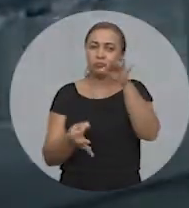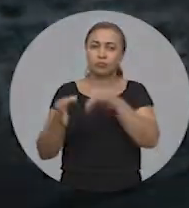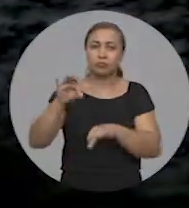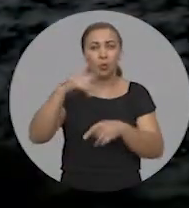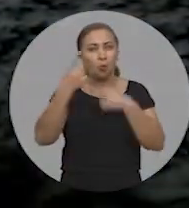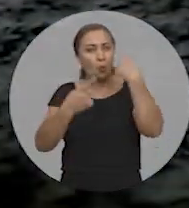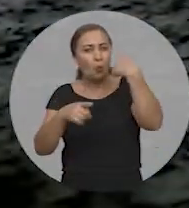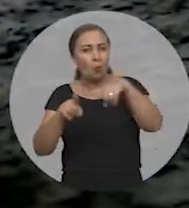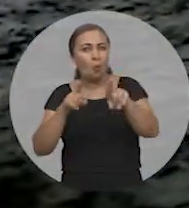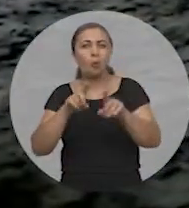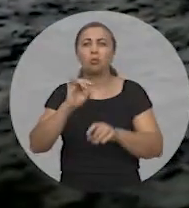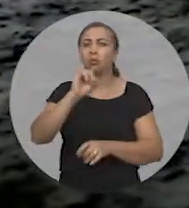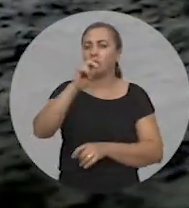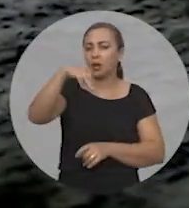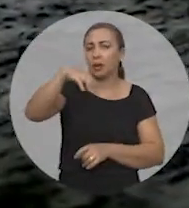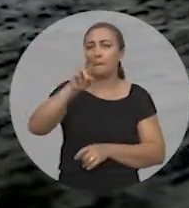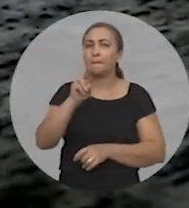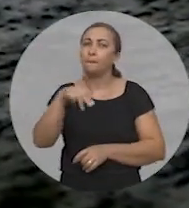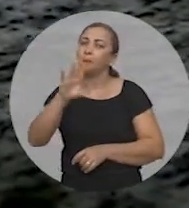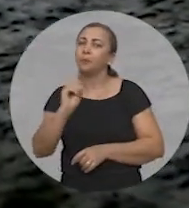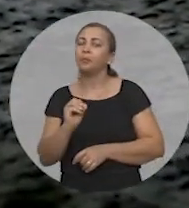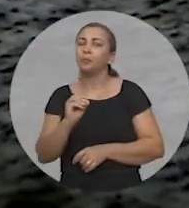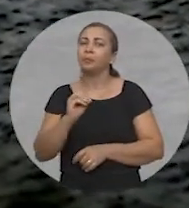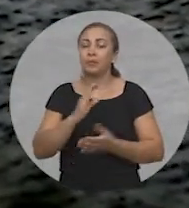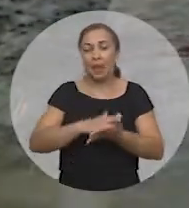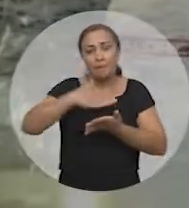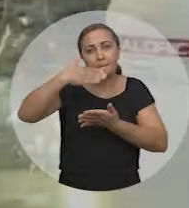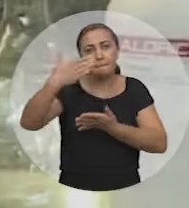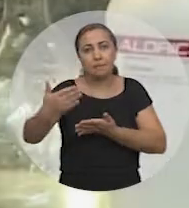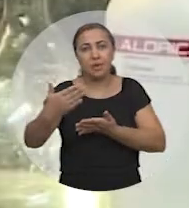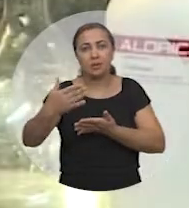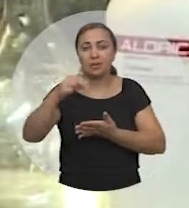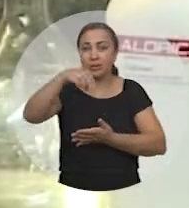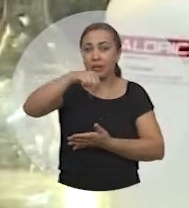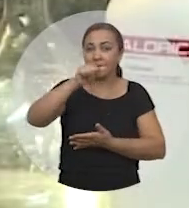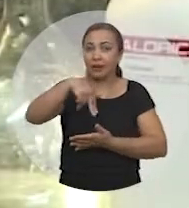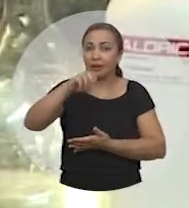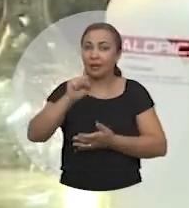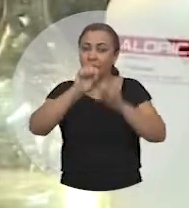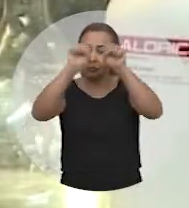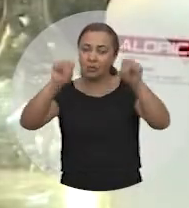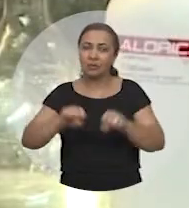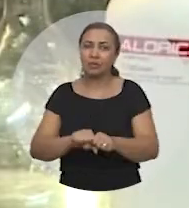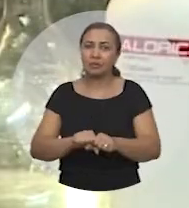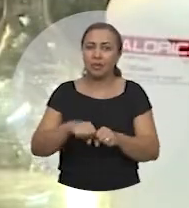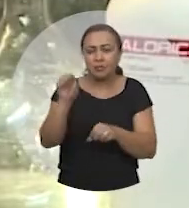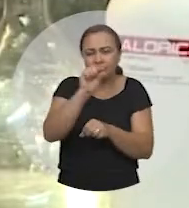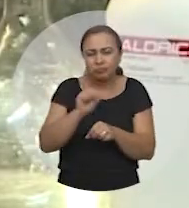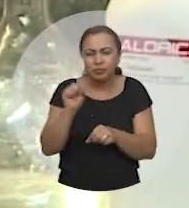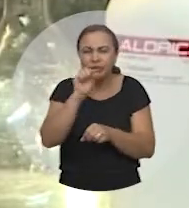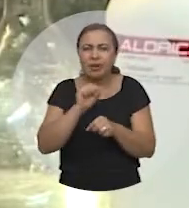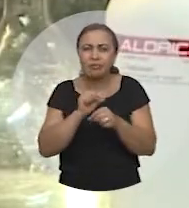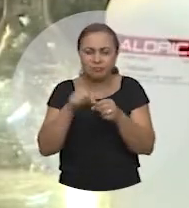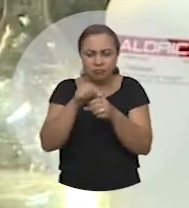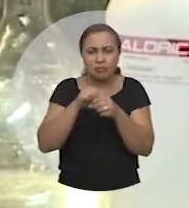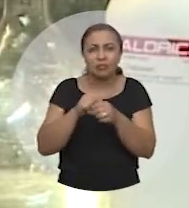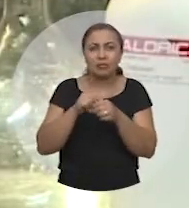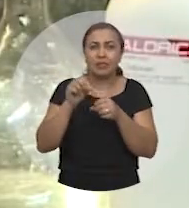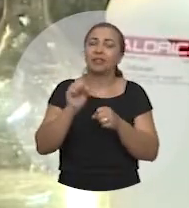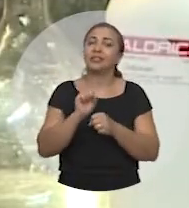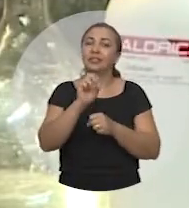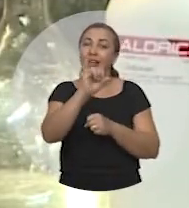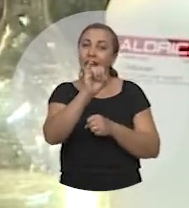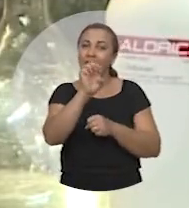a um outro e muda de U Want que a partir de de nos sistemas que foram as nanopartículas de